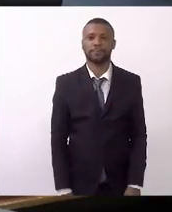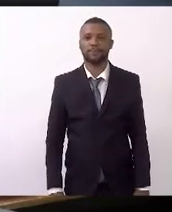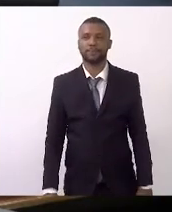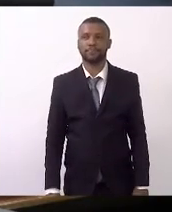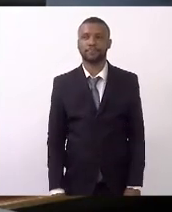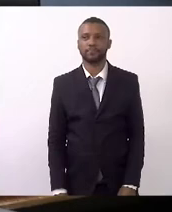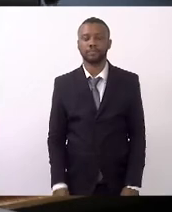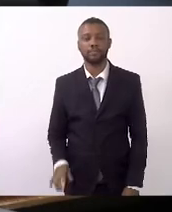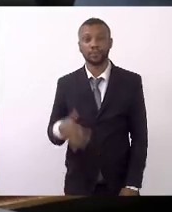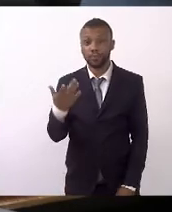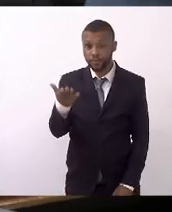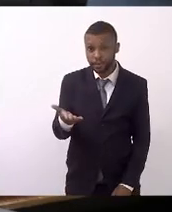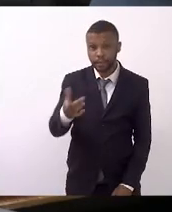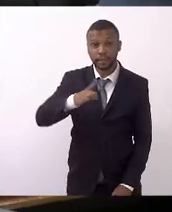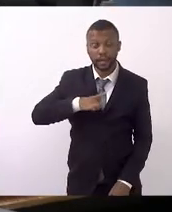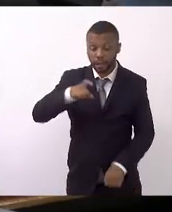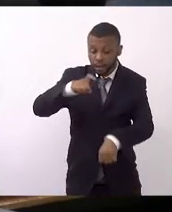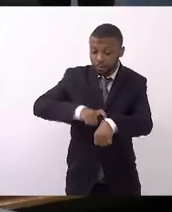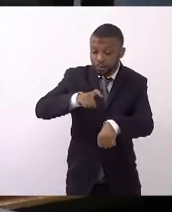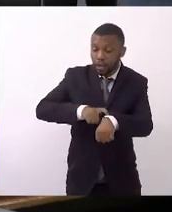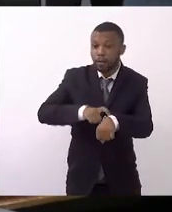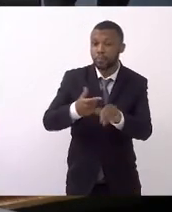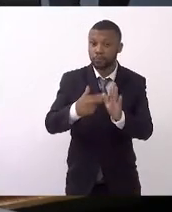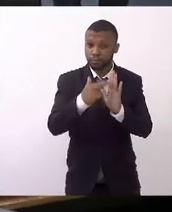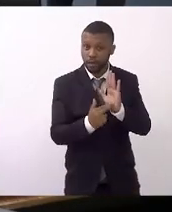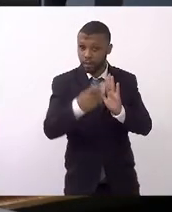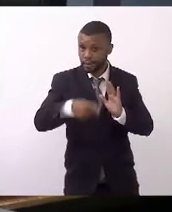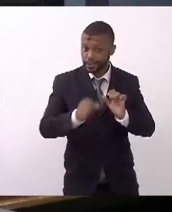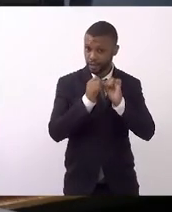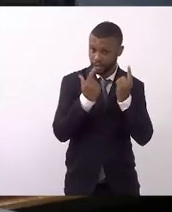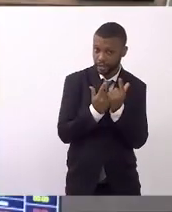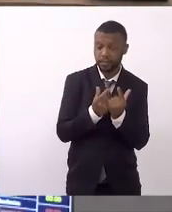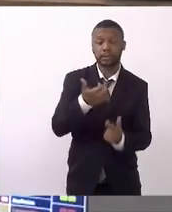Vossa Excelência dispõe de 10 minutos no tempo regimental.